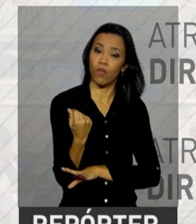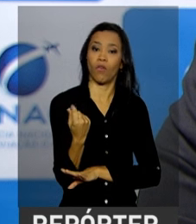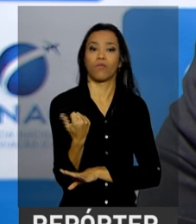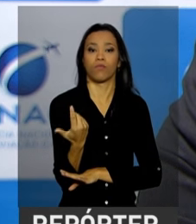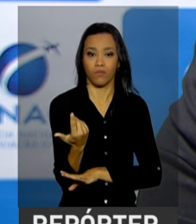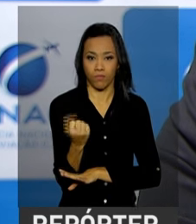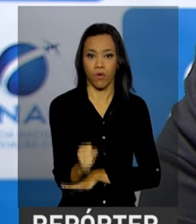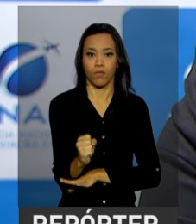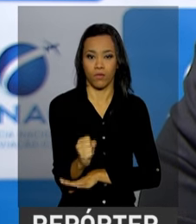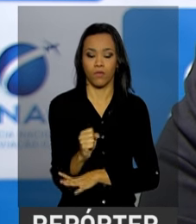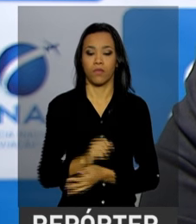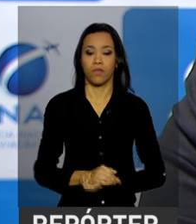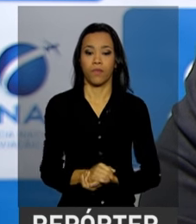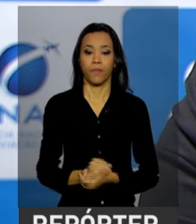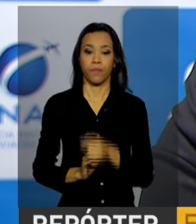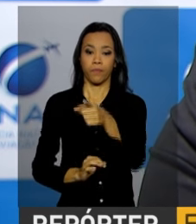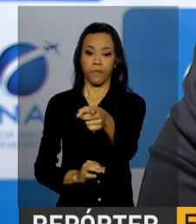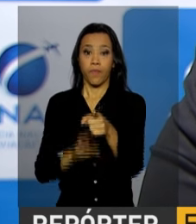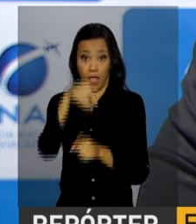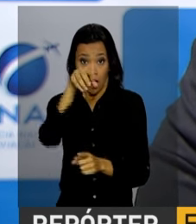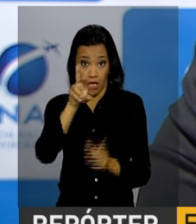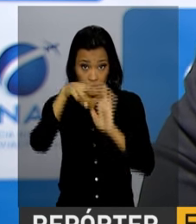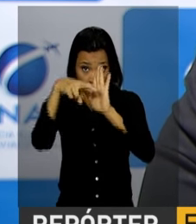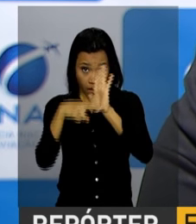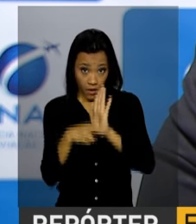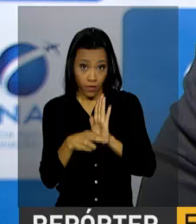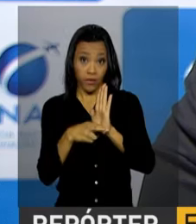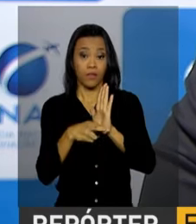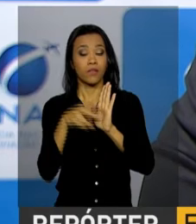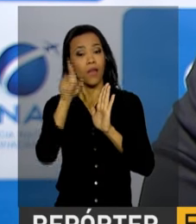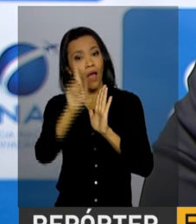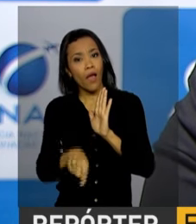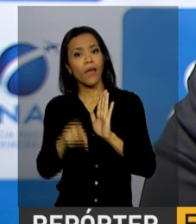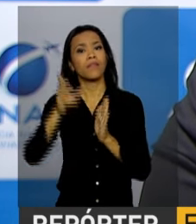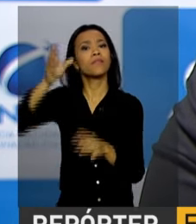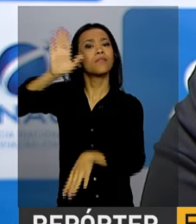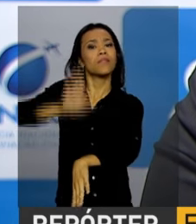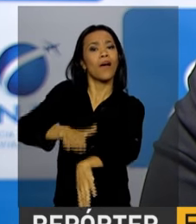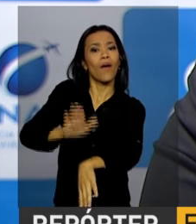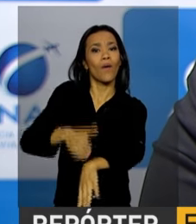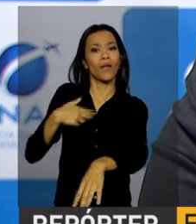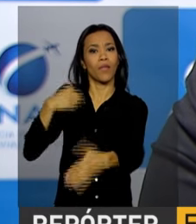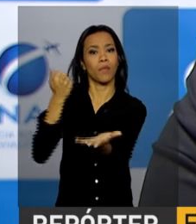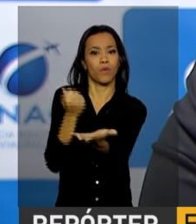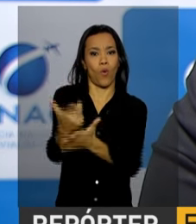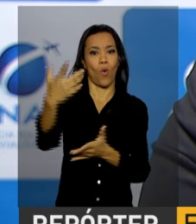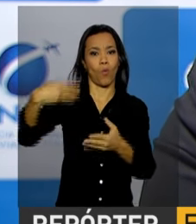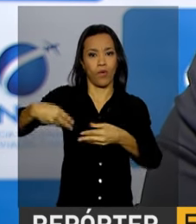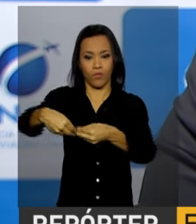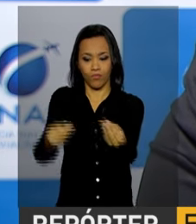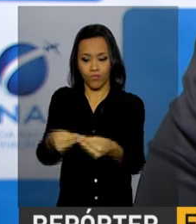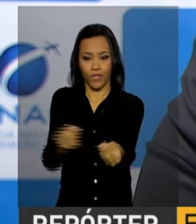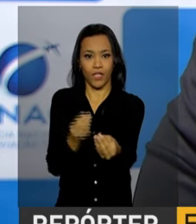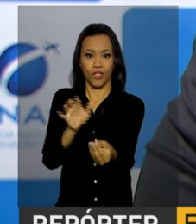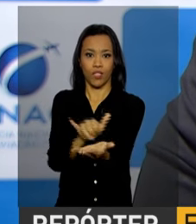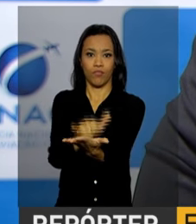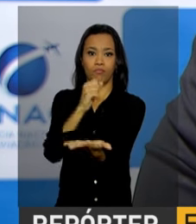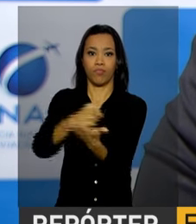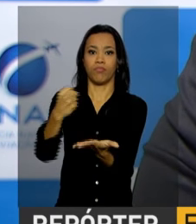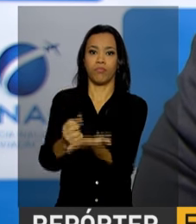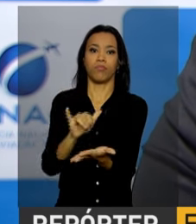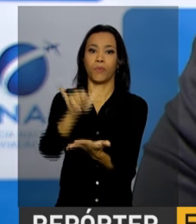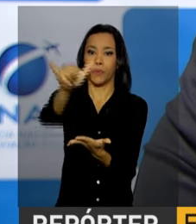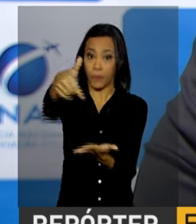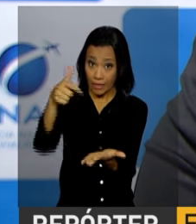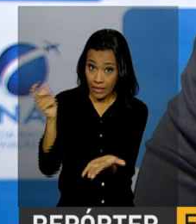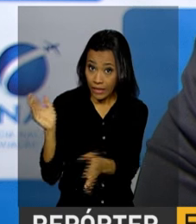passagem. As regras aplicadas ao bilhete de passagem são aqueles contratados no momento em que o passageiro adquiriu este bilhete. Então, o